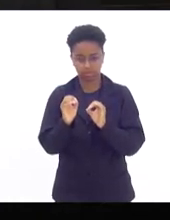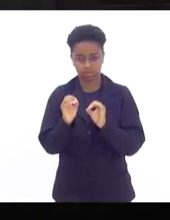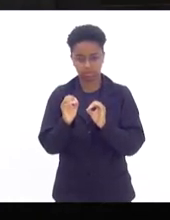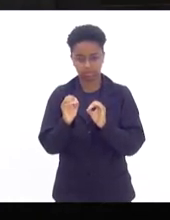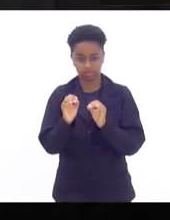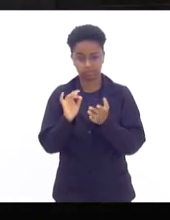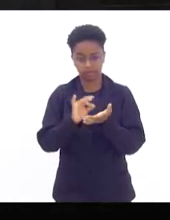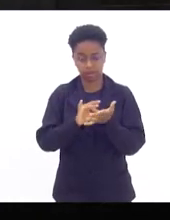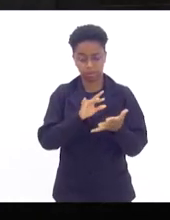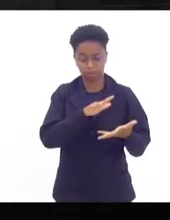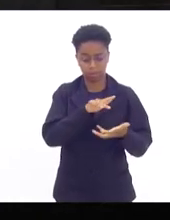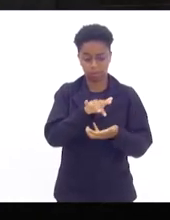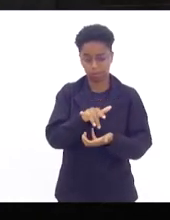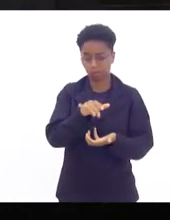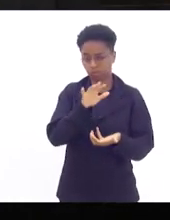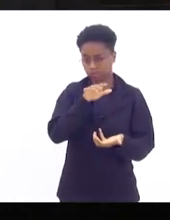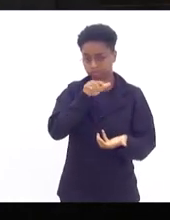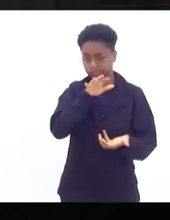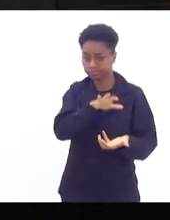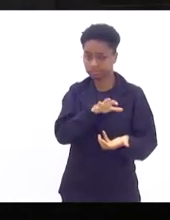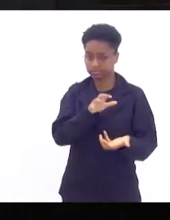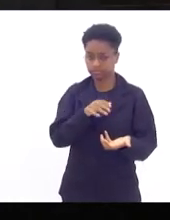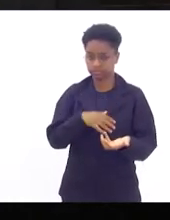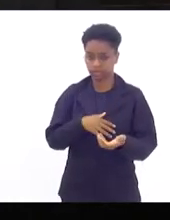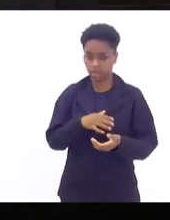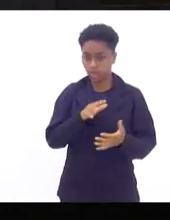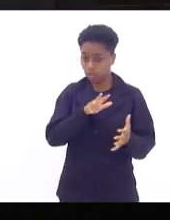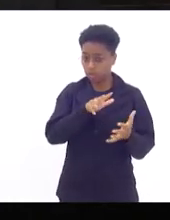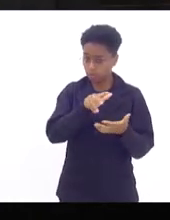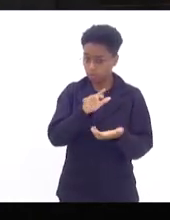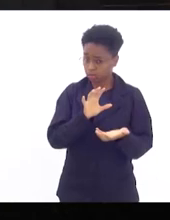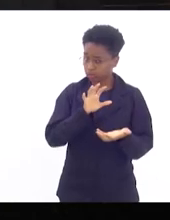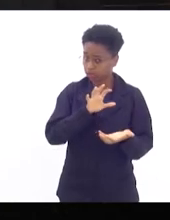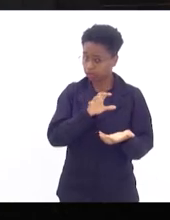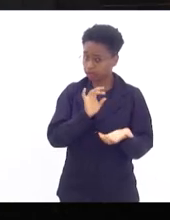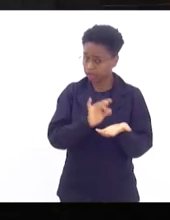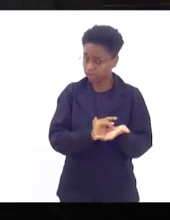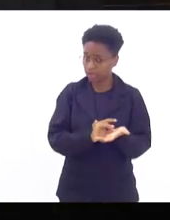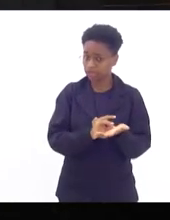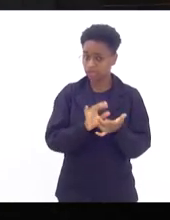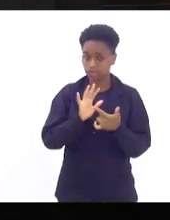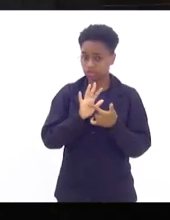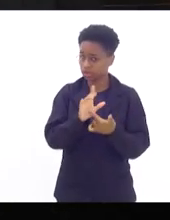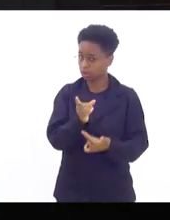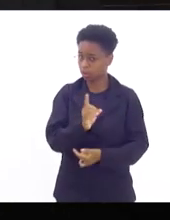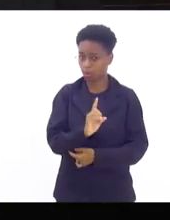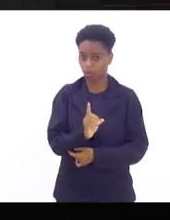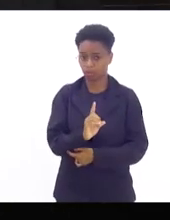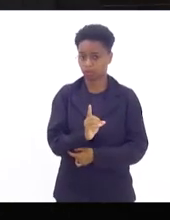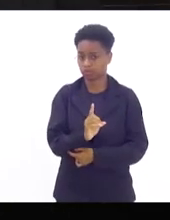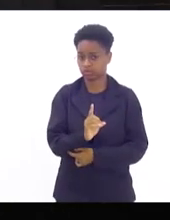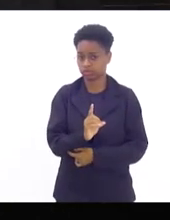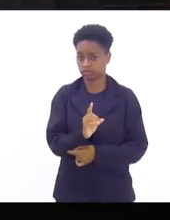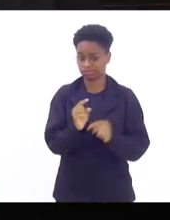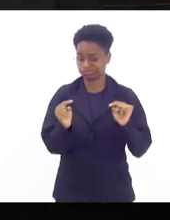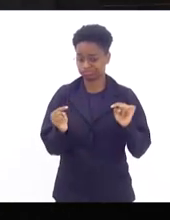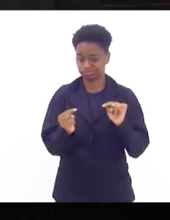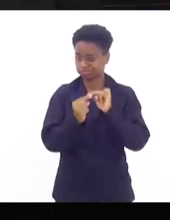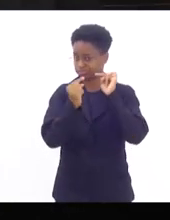real. E o mundo real não aponta esse